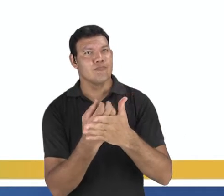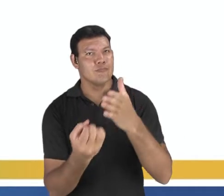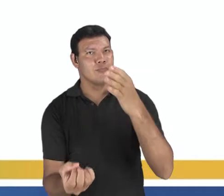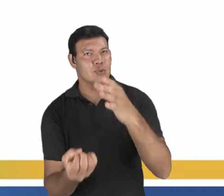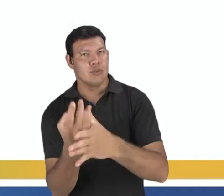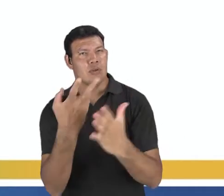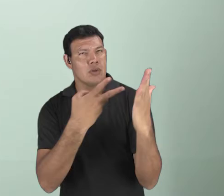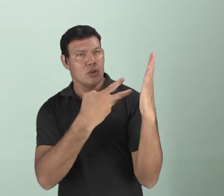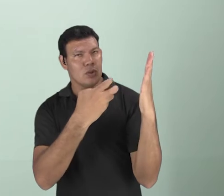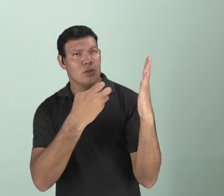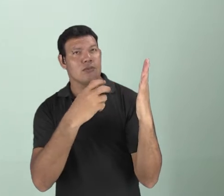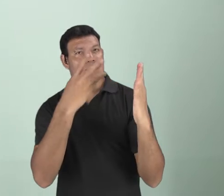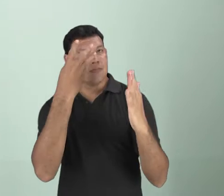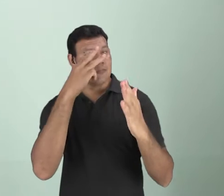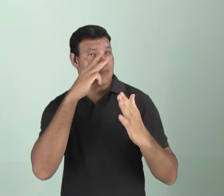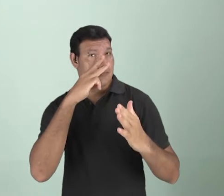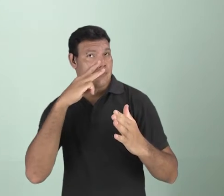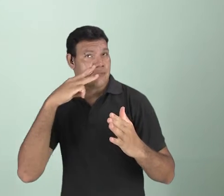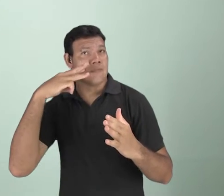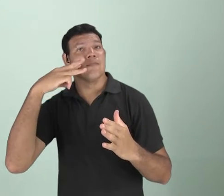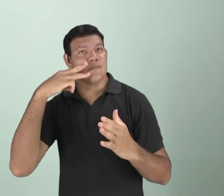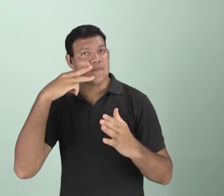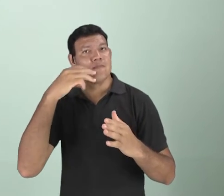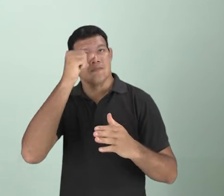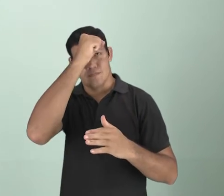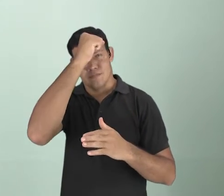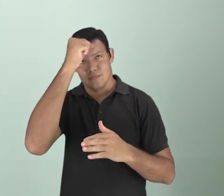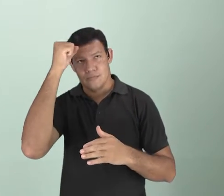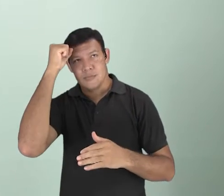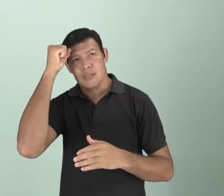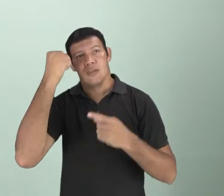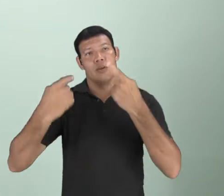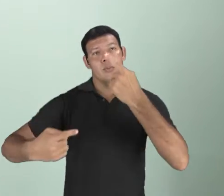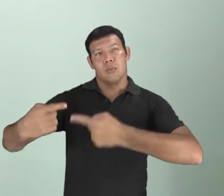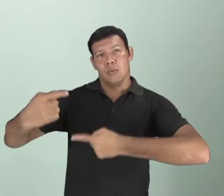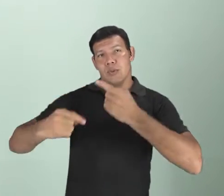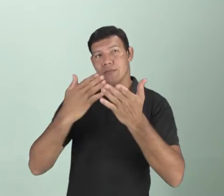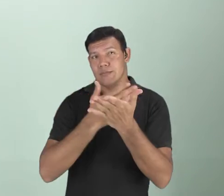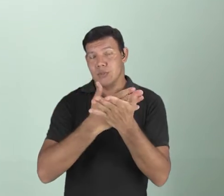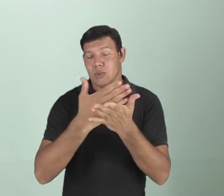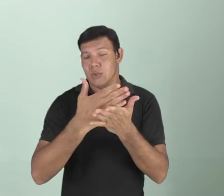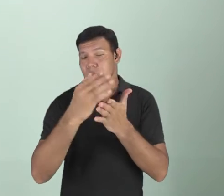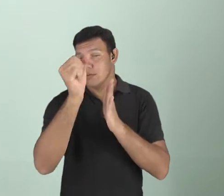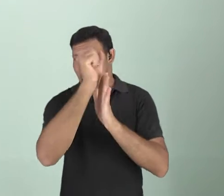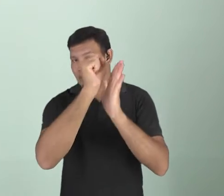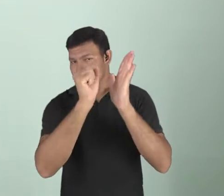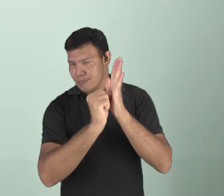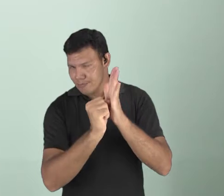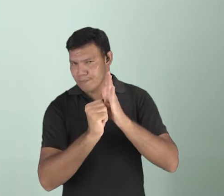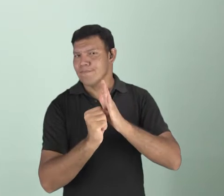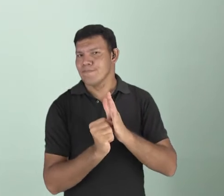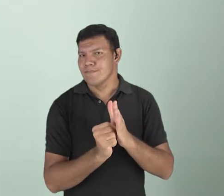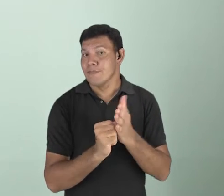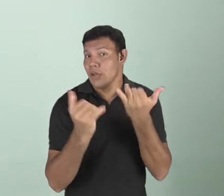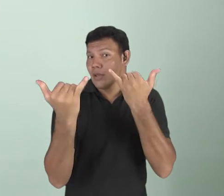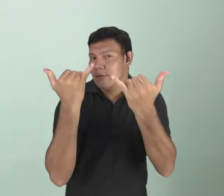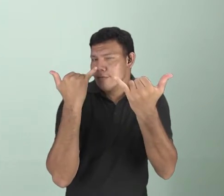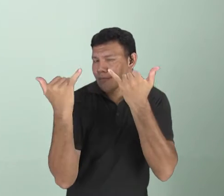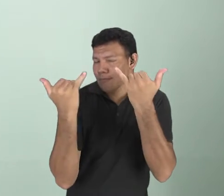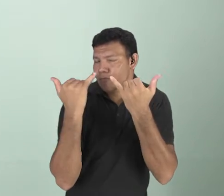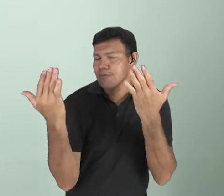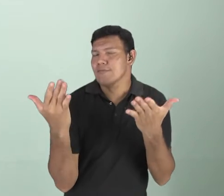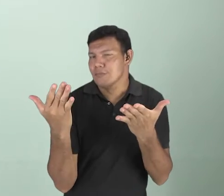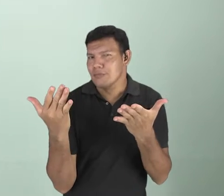do século XX. Em acordo com as informações que foram lidas, nós já conseguimos identificar qual